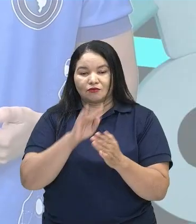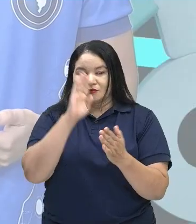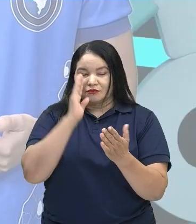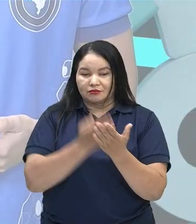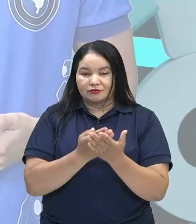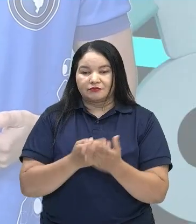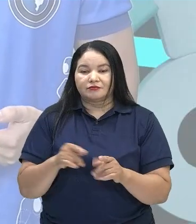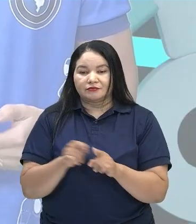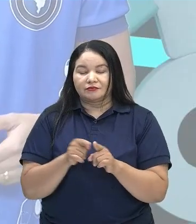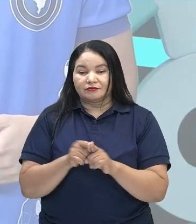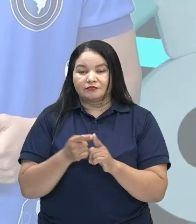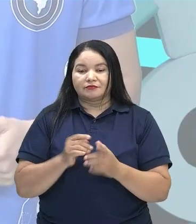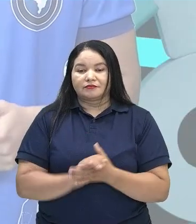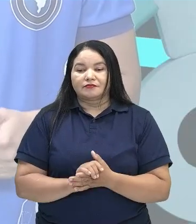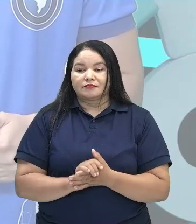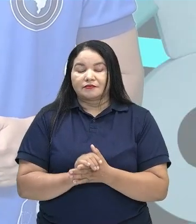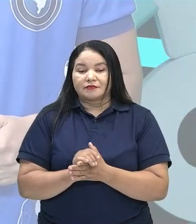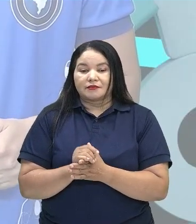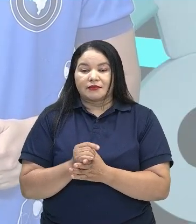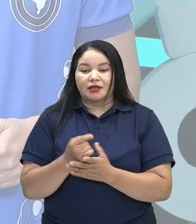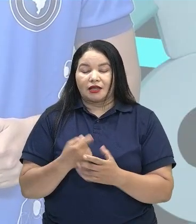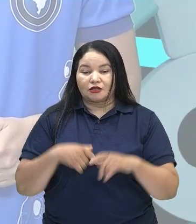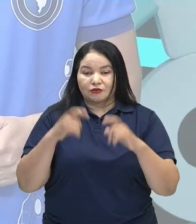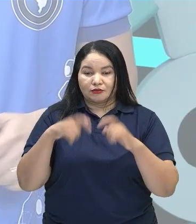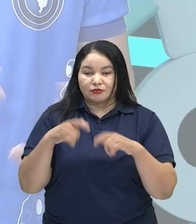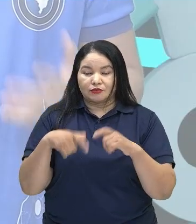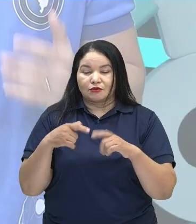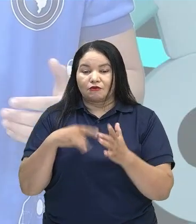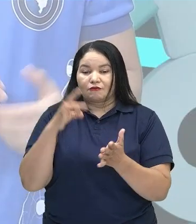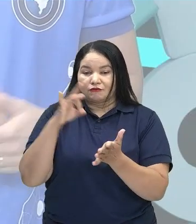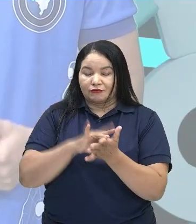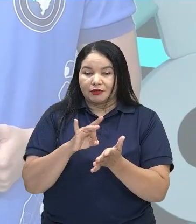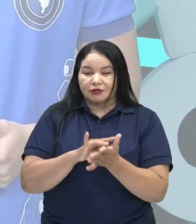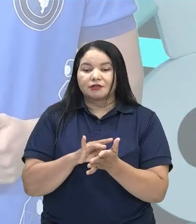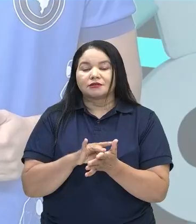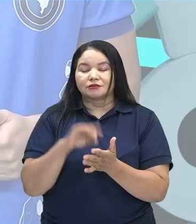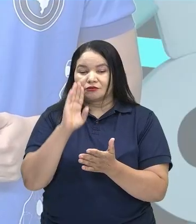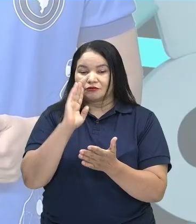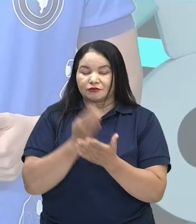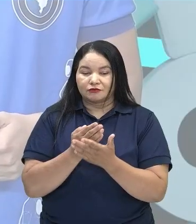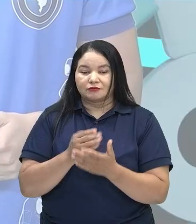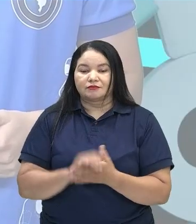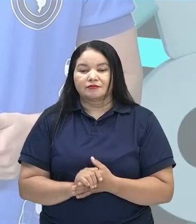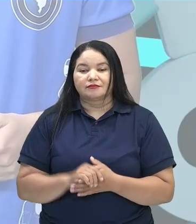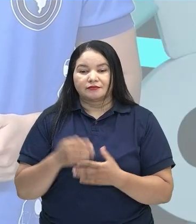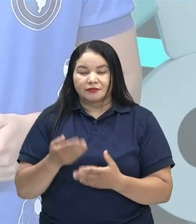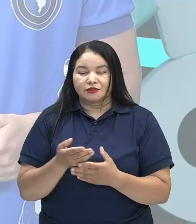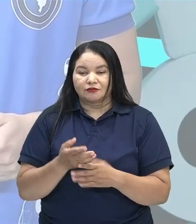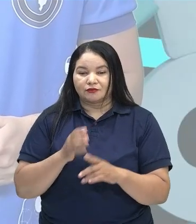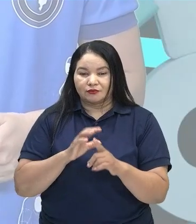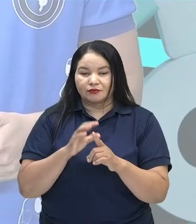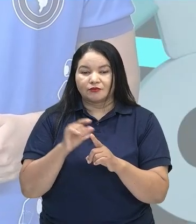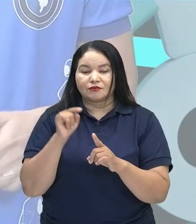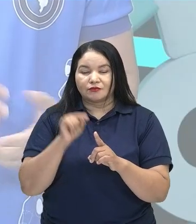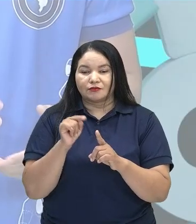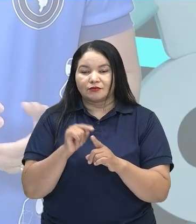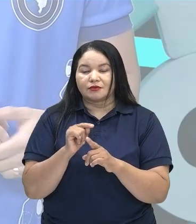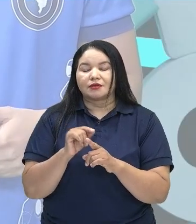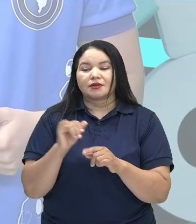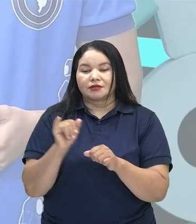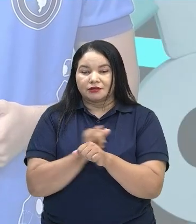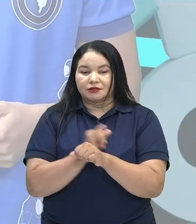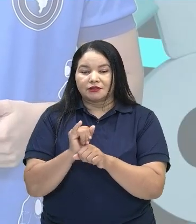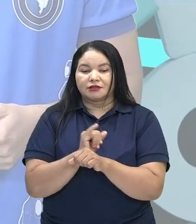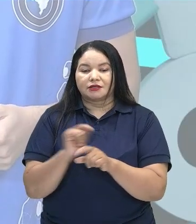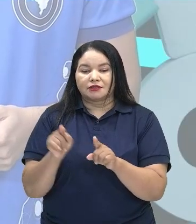fontes confiáveis para validar os argumentos. Então, aqui está o apelo à autoridade. Então, o ethos,